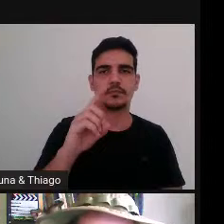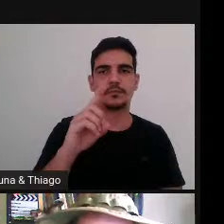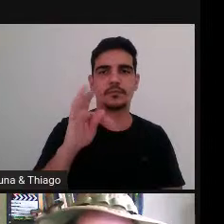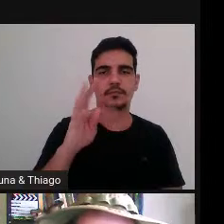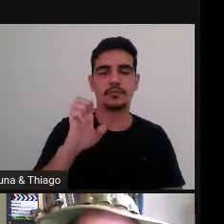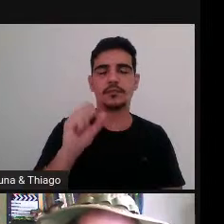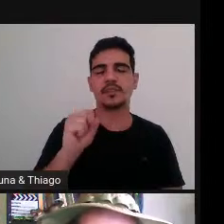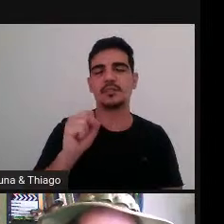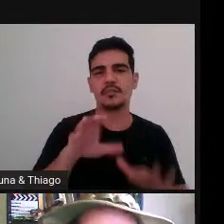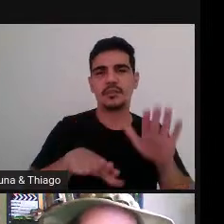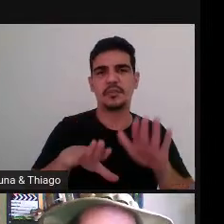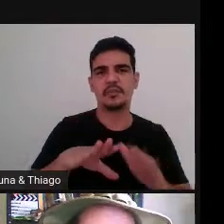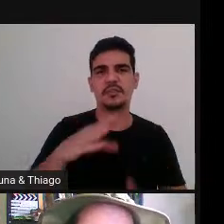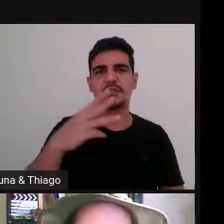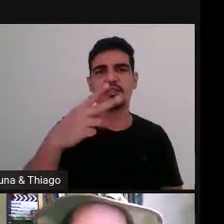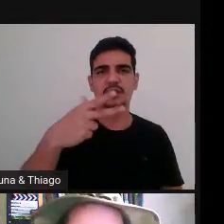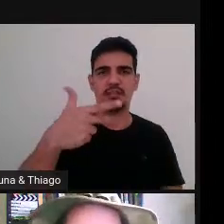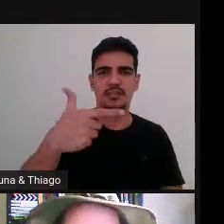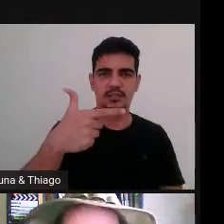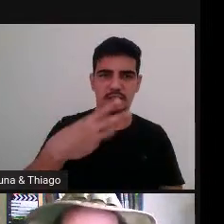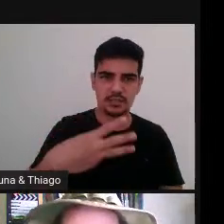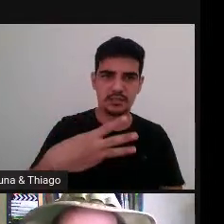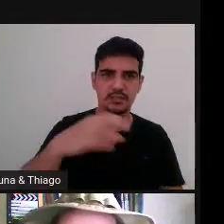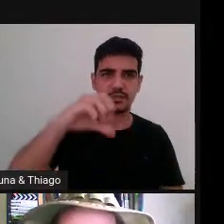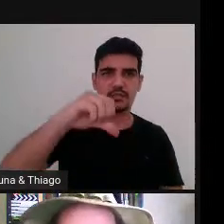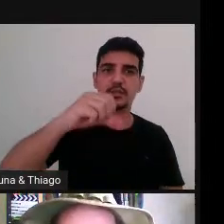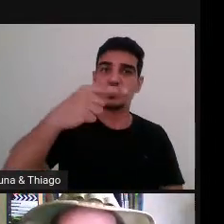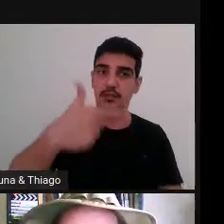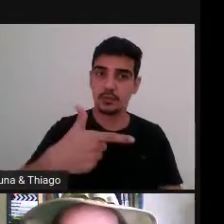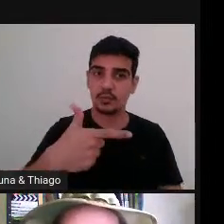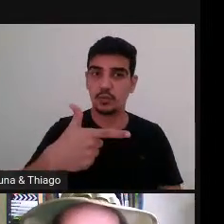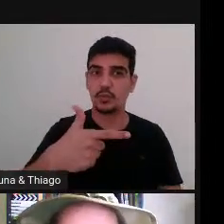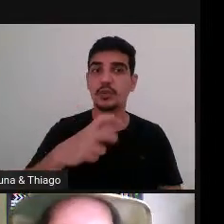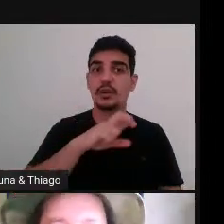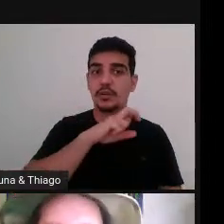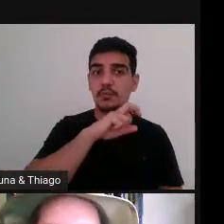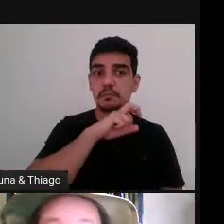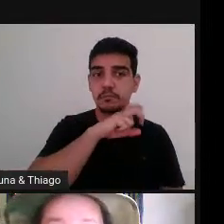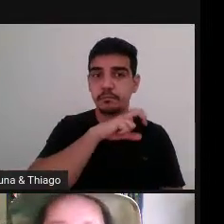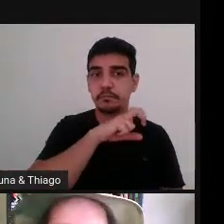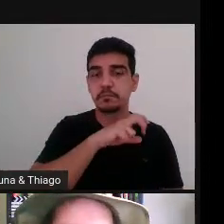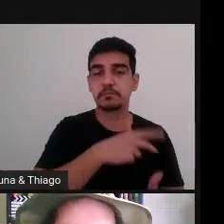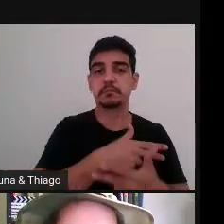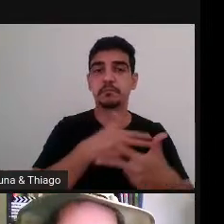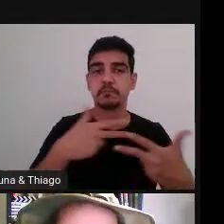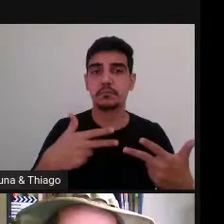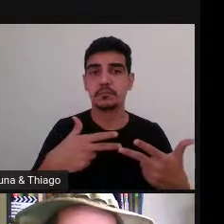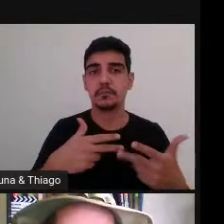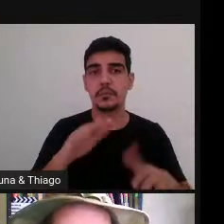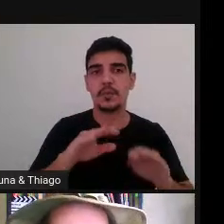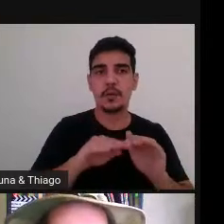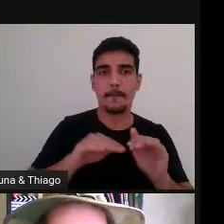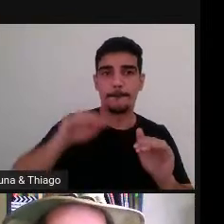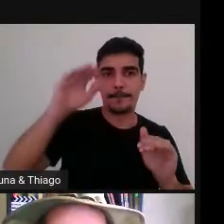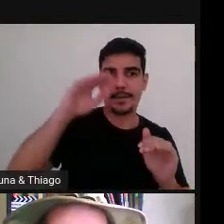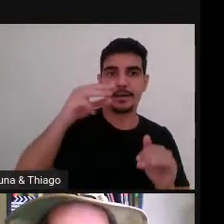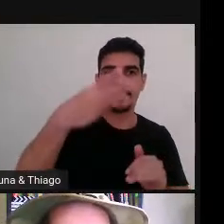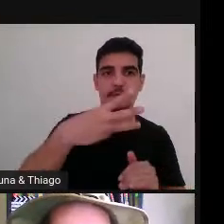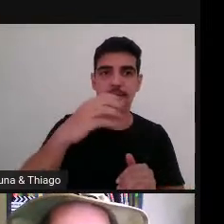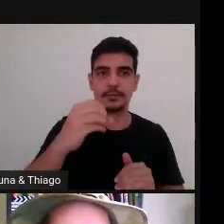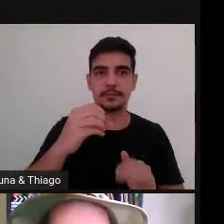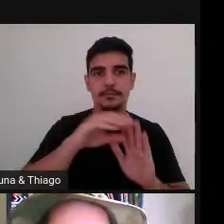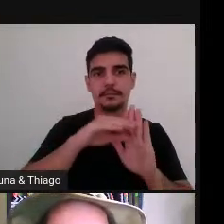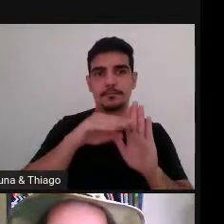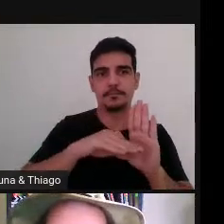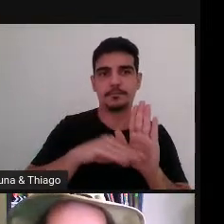400 cobras. Né? Hoje nós temos 420, né, 2021. Então aumentou mais, aí, quase 30 espécies novas. É,